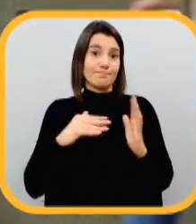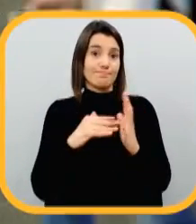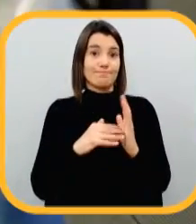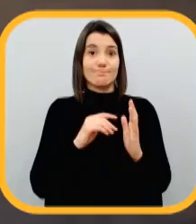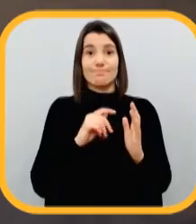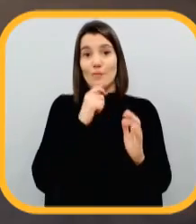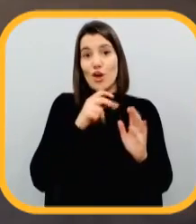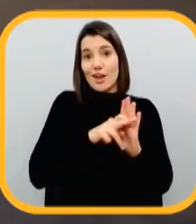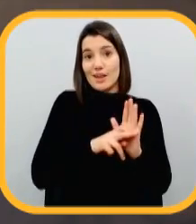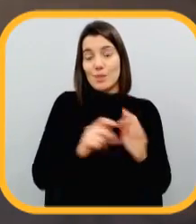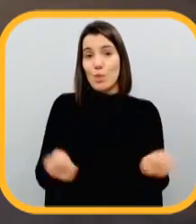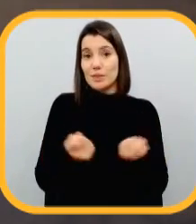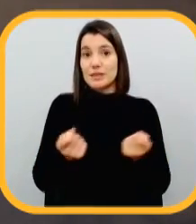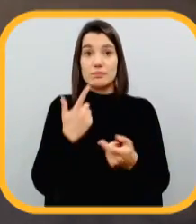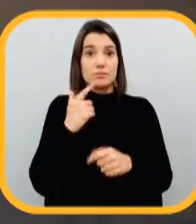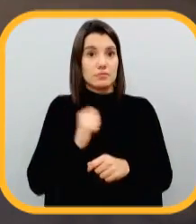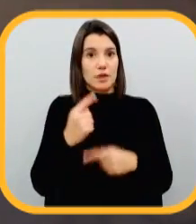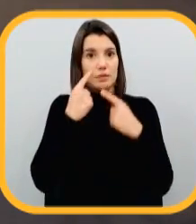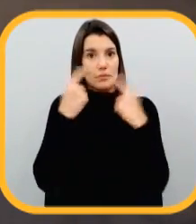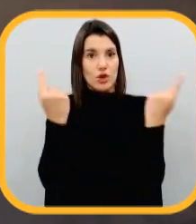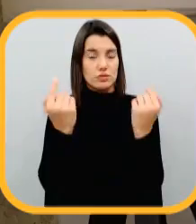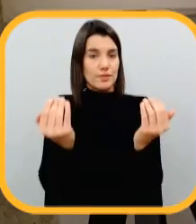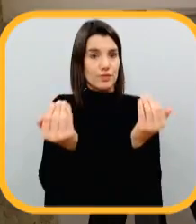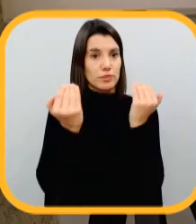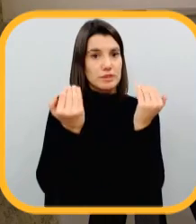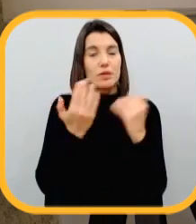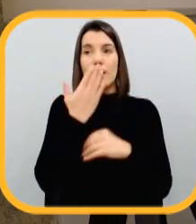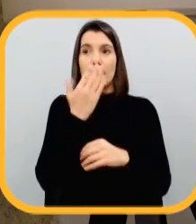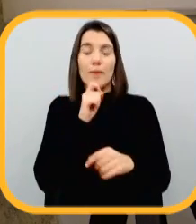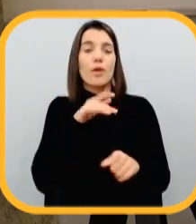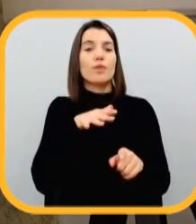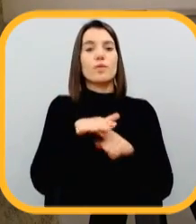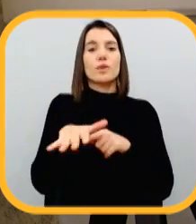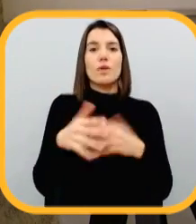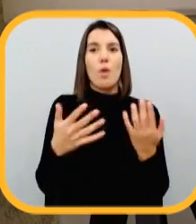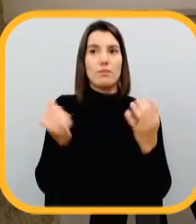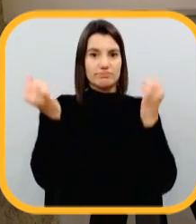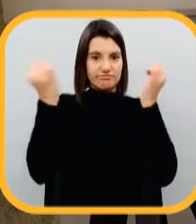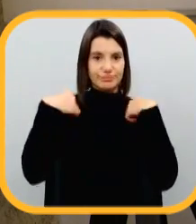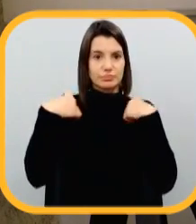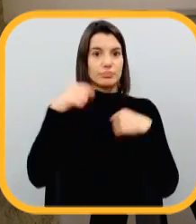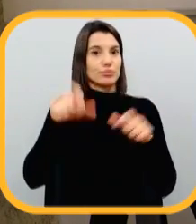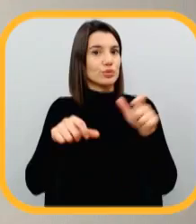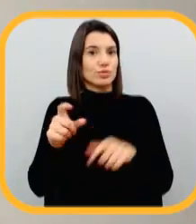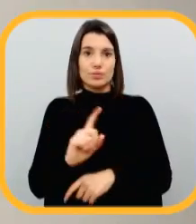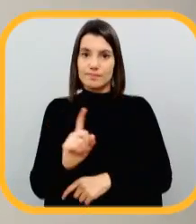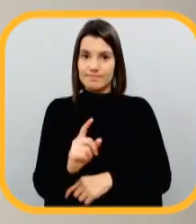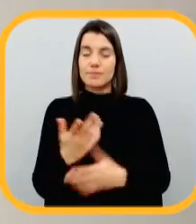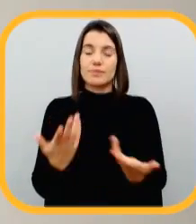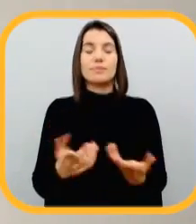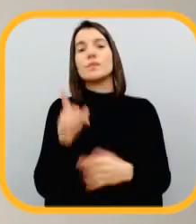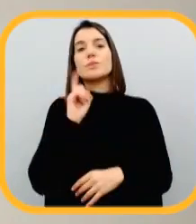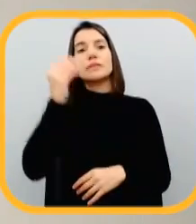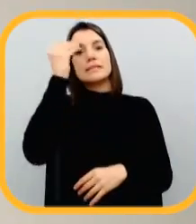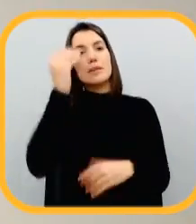da Publicidade, não é permitida a emissão de conteúdos que, de alguma forma, possam influenciar ou enganar o consumidor. É